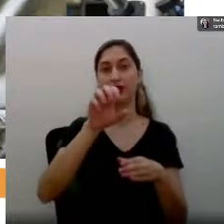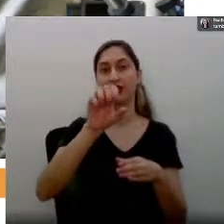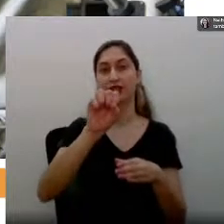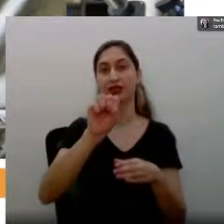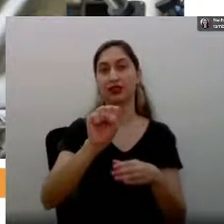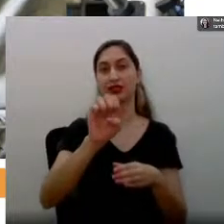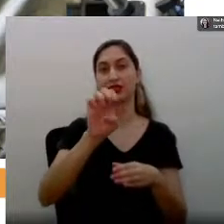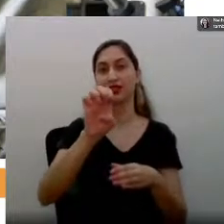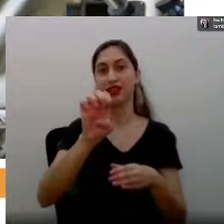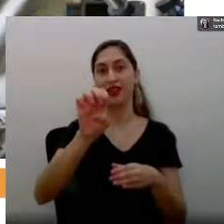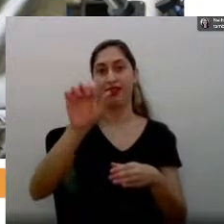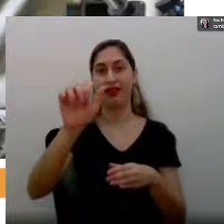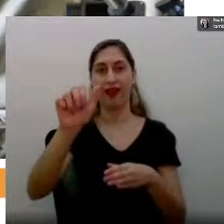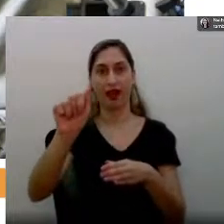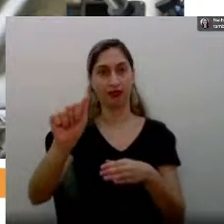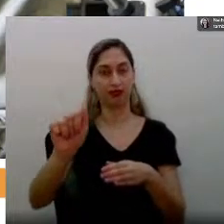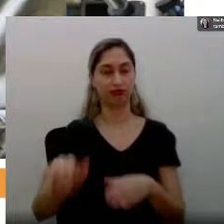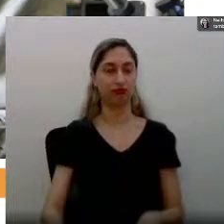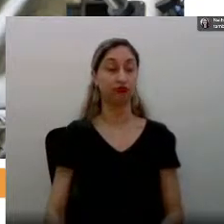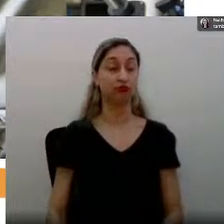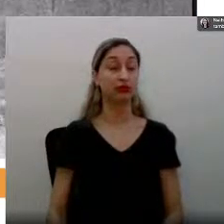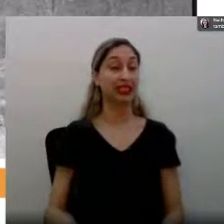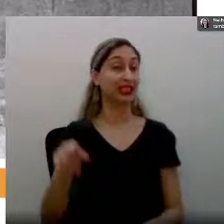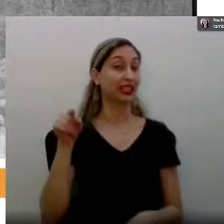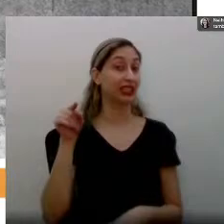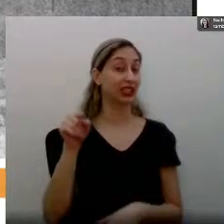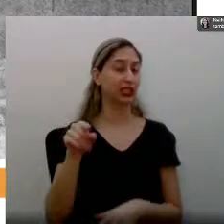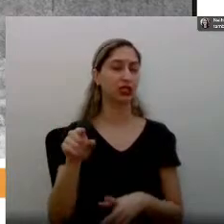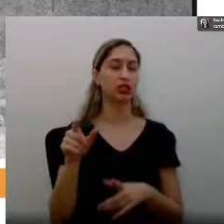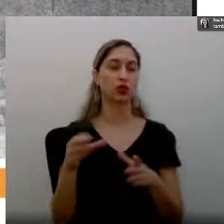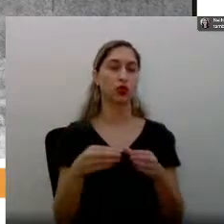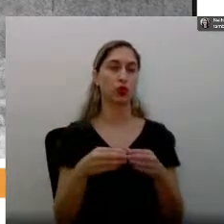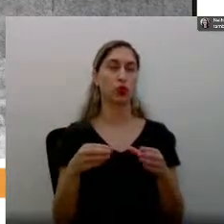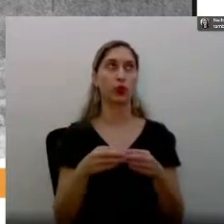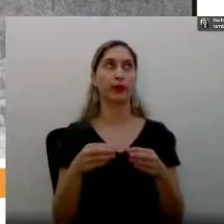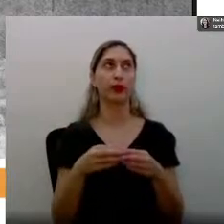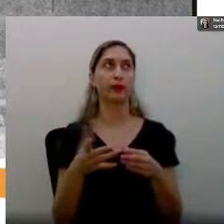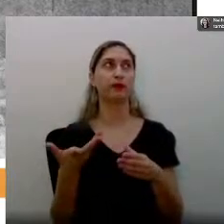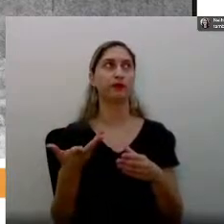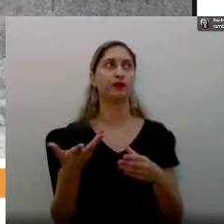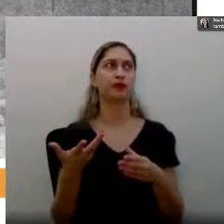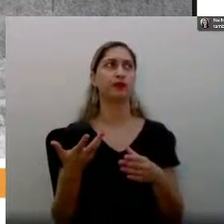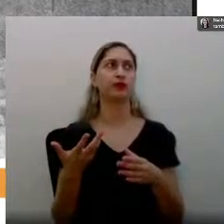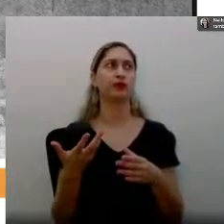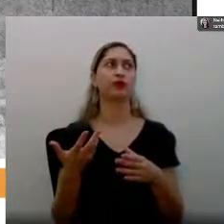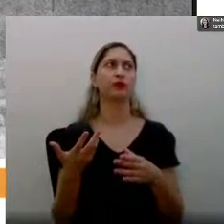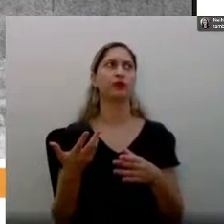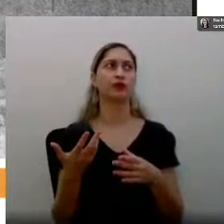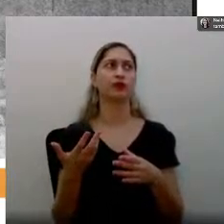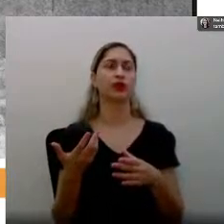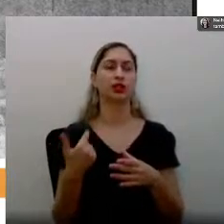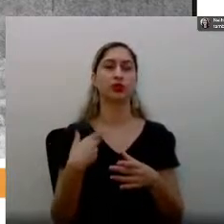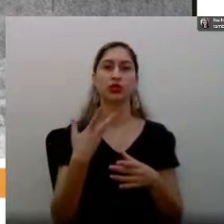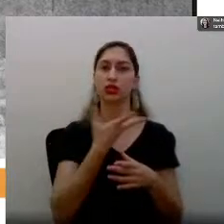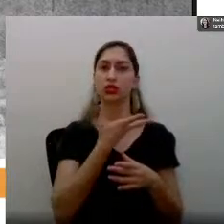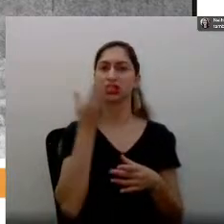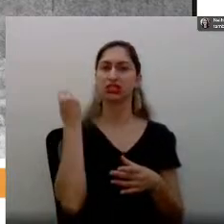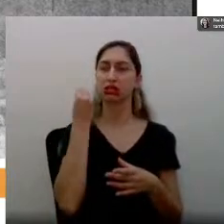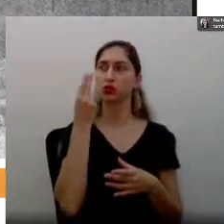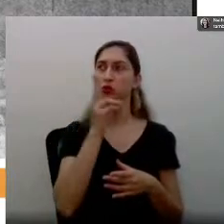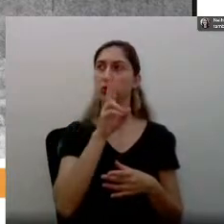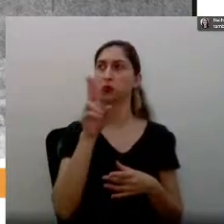s.a. ele a ele era tipo assim como é que eu esqueci com fiador ou quero um homem que eles colocaram